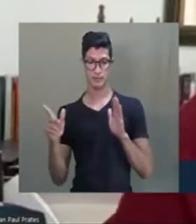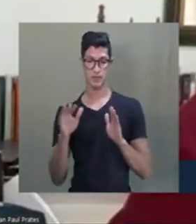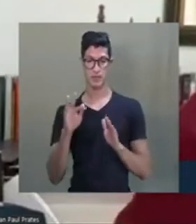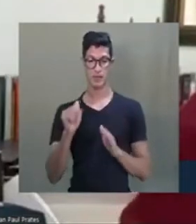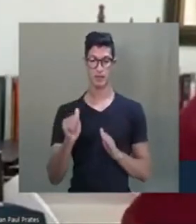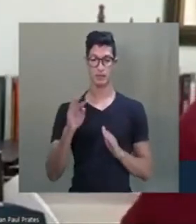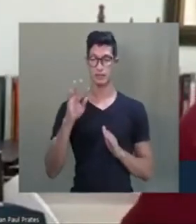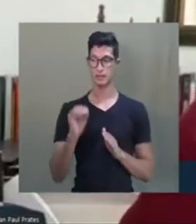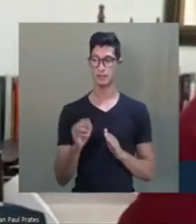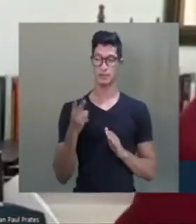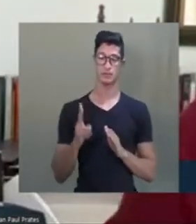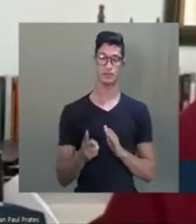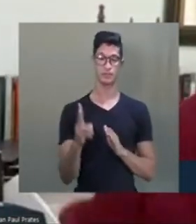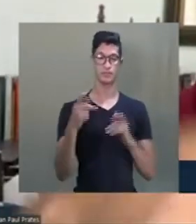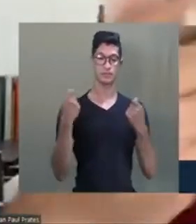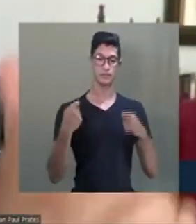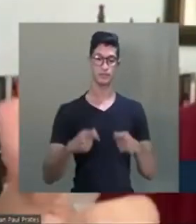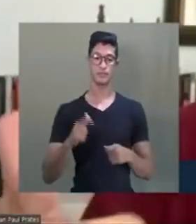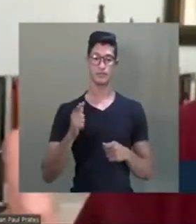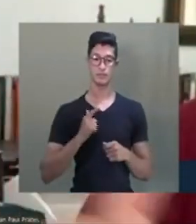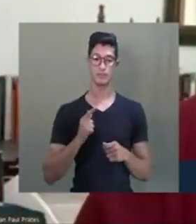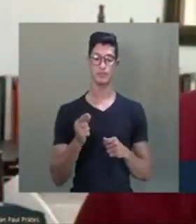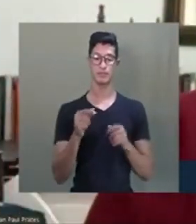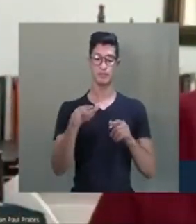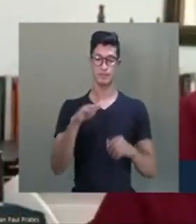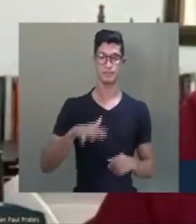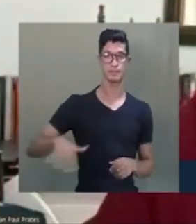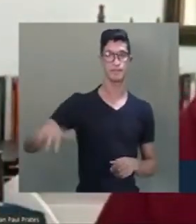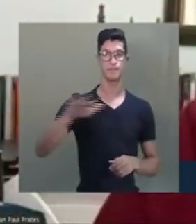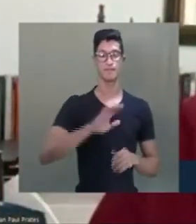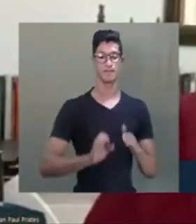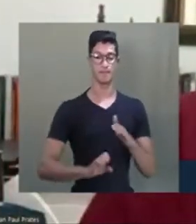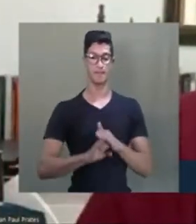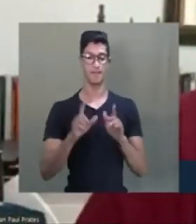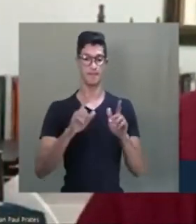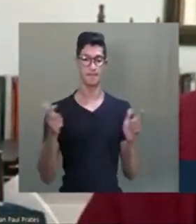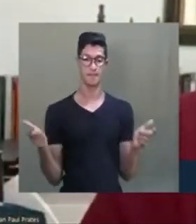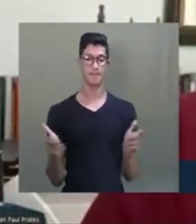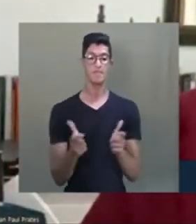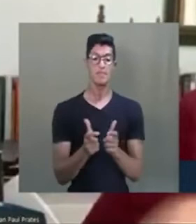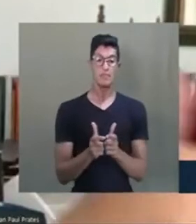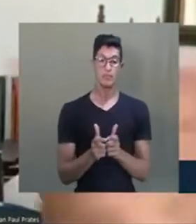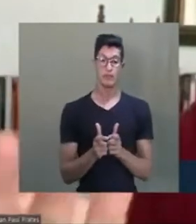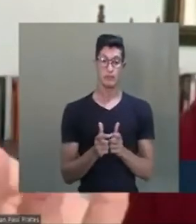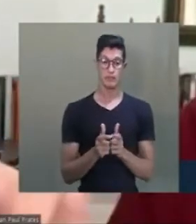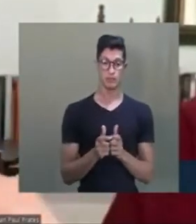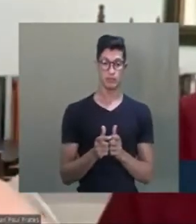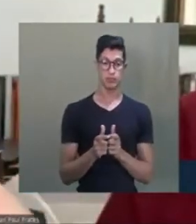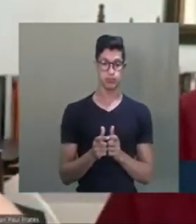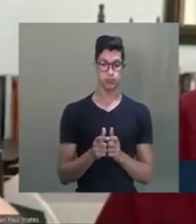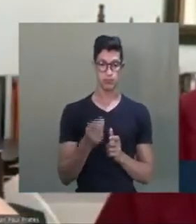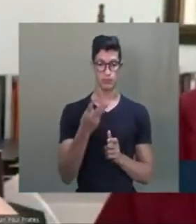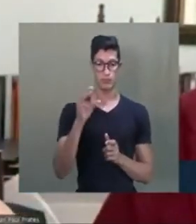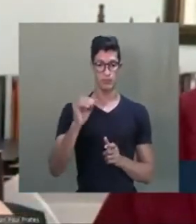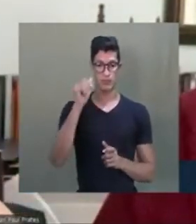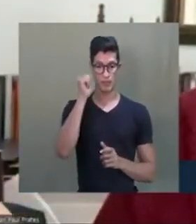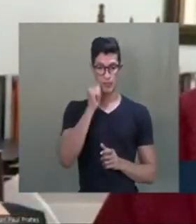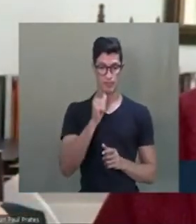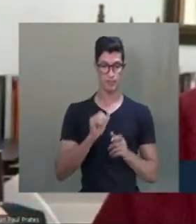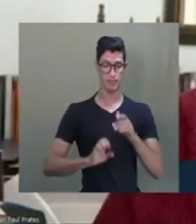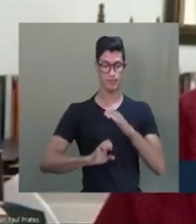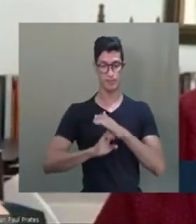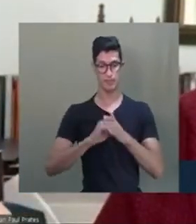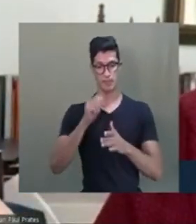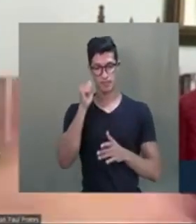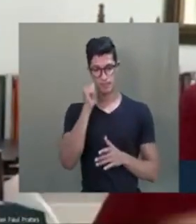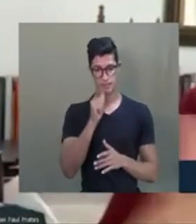fato de continuar necessitando num ambiente de uma empresa que não é tão pequena assim, uma empresa que tem 30 mulheres, pelo menos,